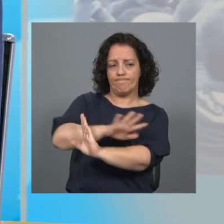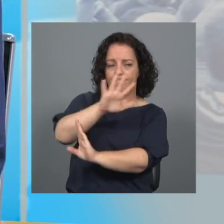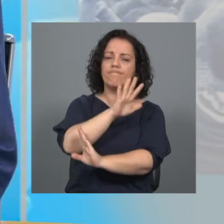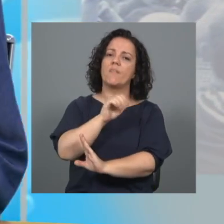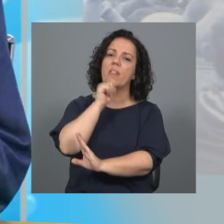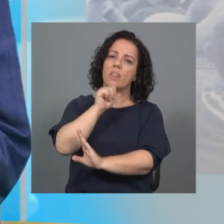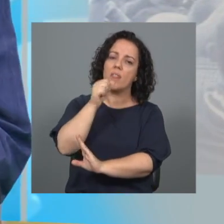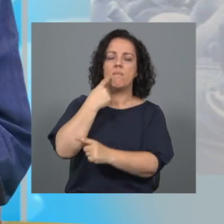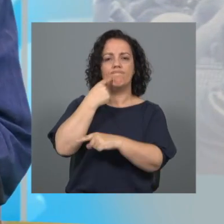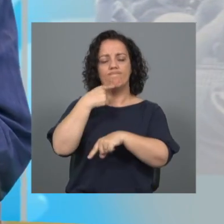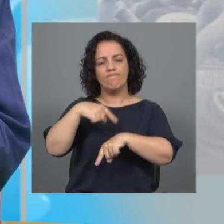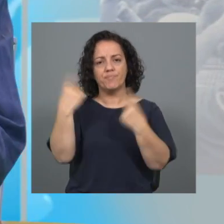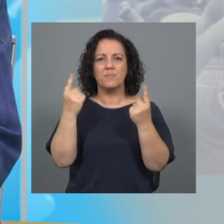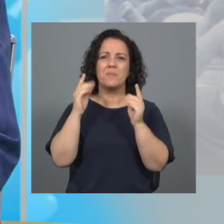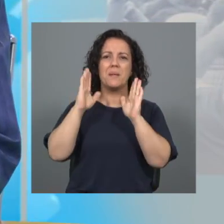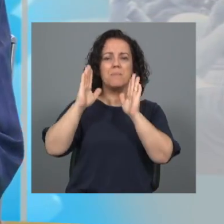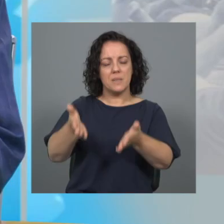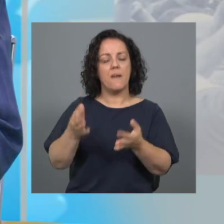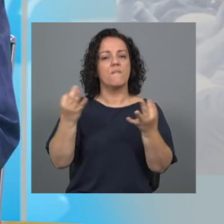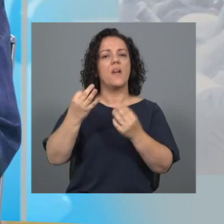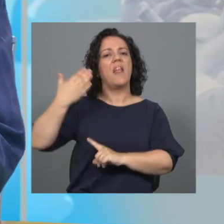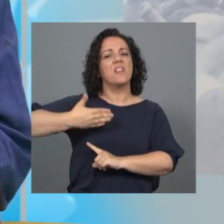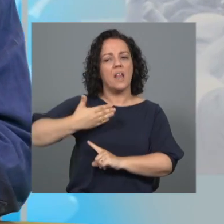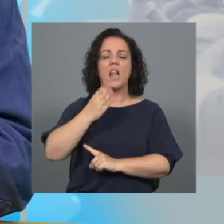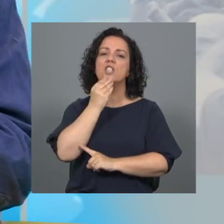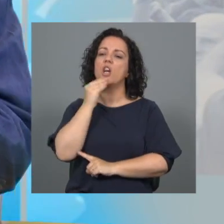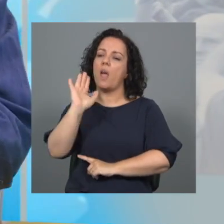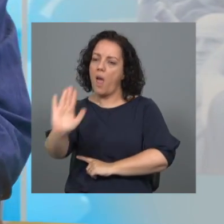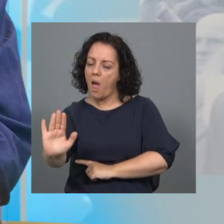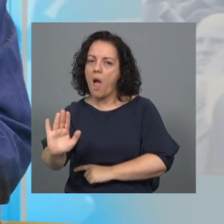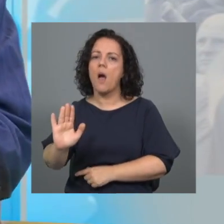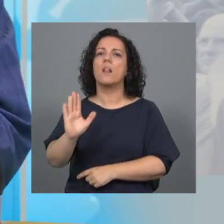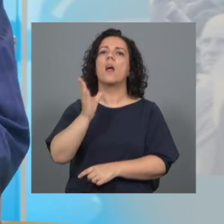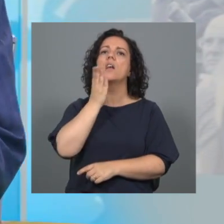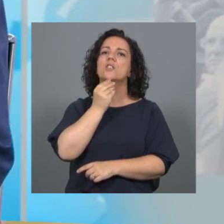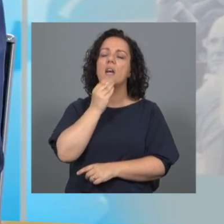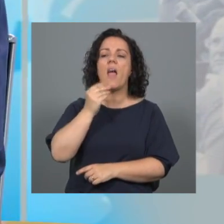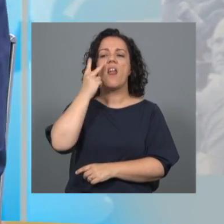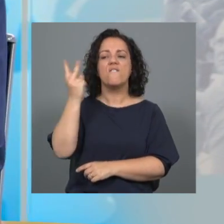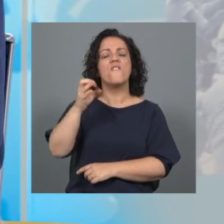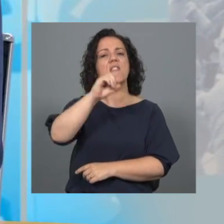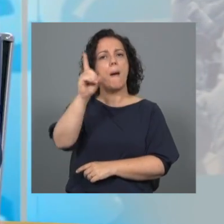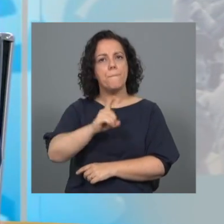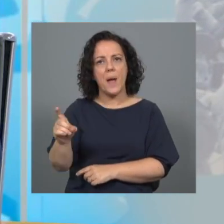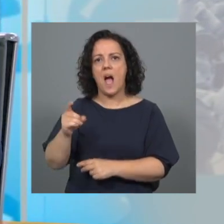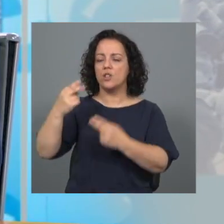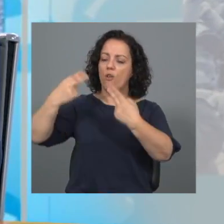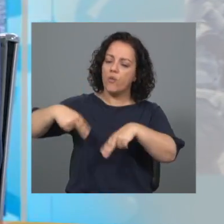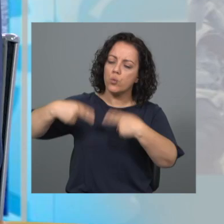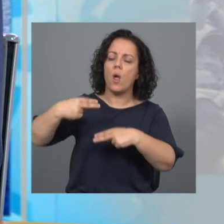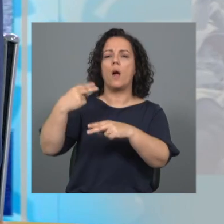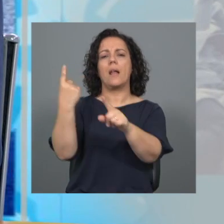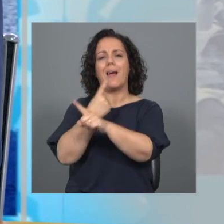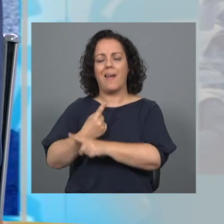sempre a reafirmar a necessidade, o direito à existência de Israel, o direito à existência de Israel em paz e com as suas fronteiras, etc. Mas a